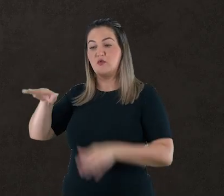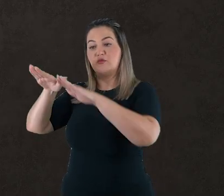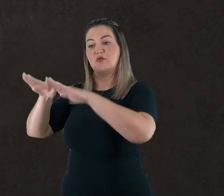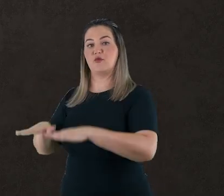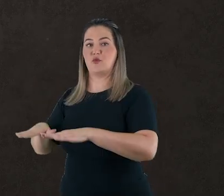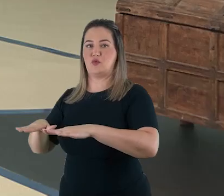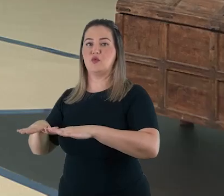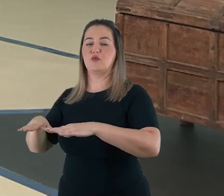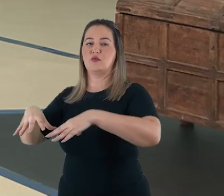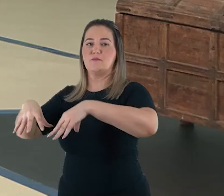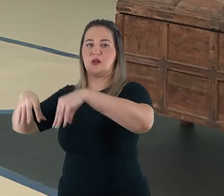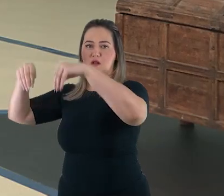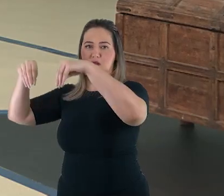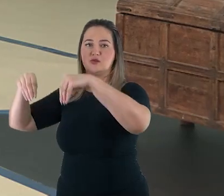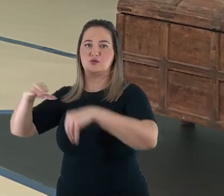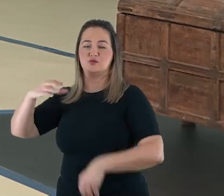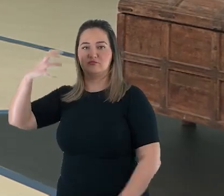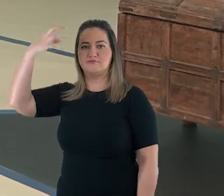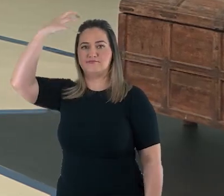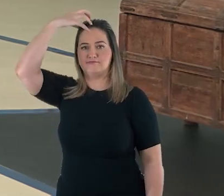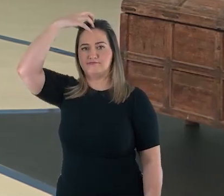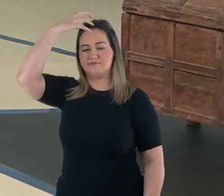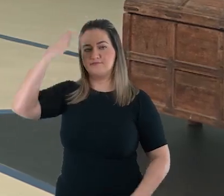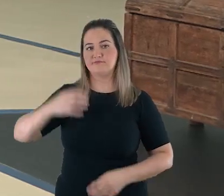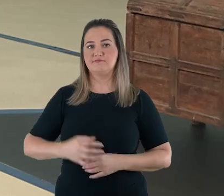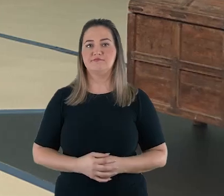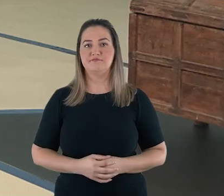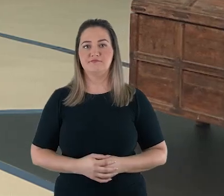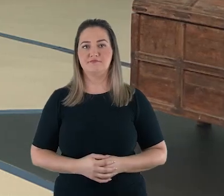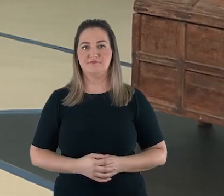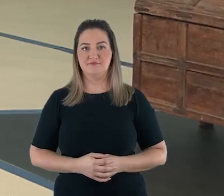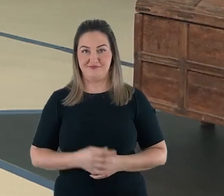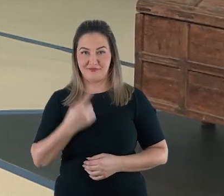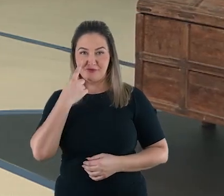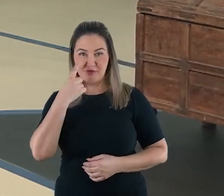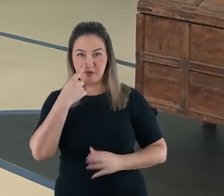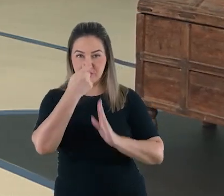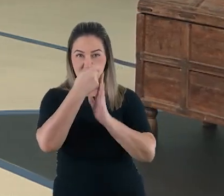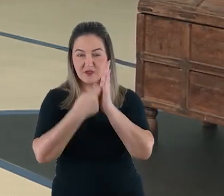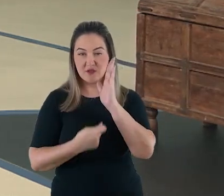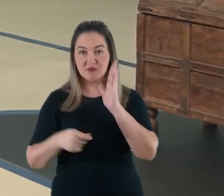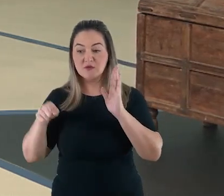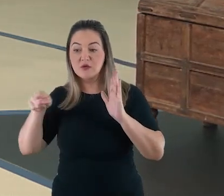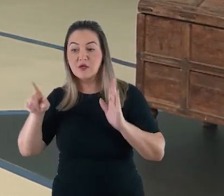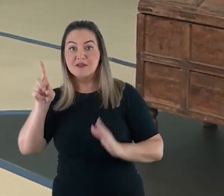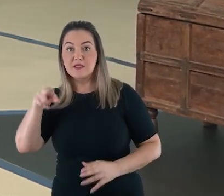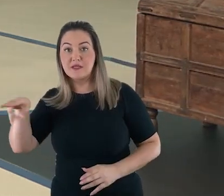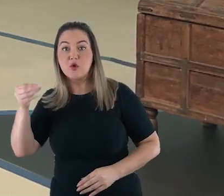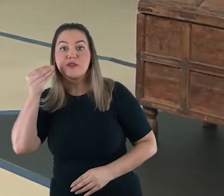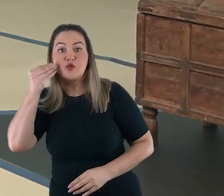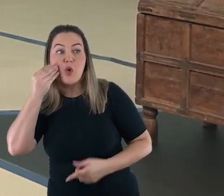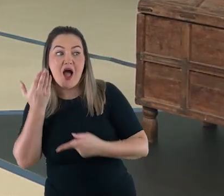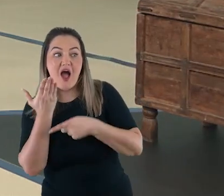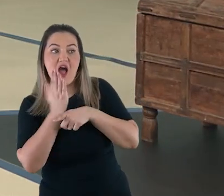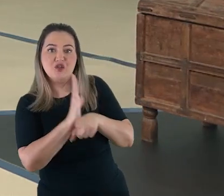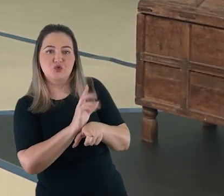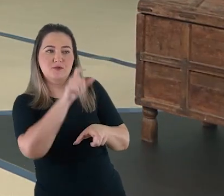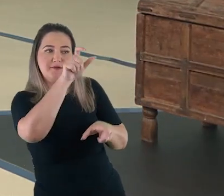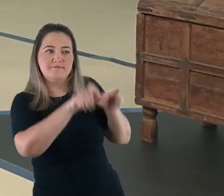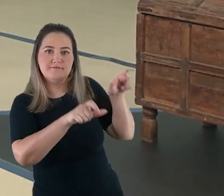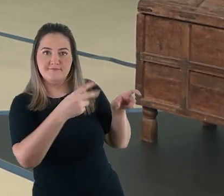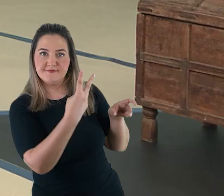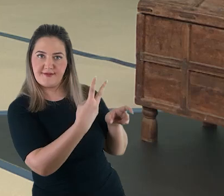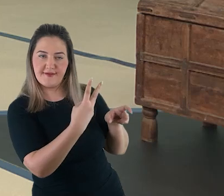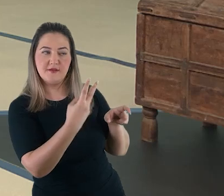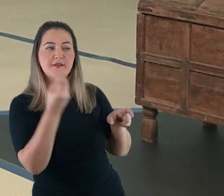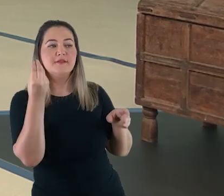do rei. Aqui, nós vemos que Daniel procurou ajudar os seus amigos, fazendo um pedido ao rei que desse a eles algum